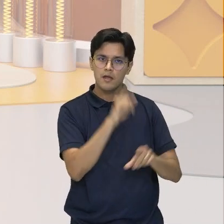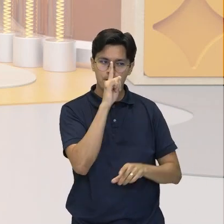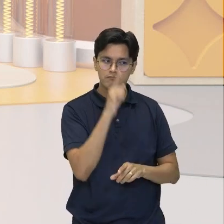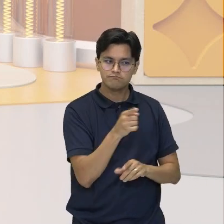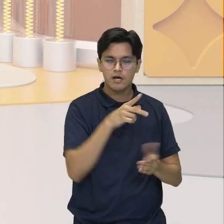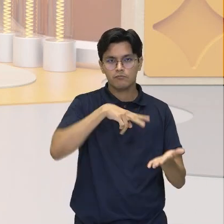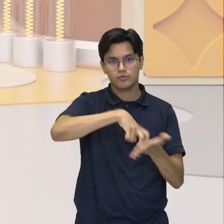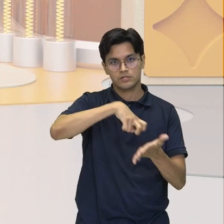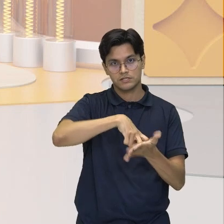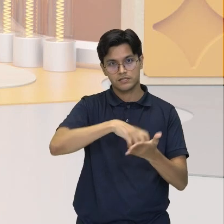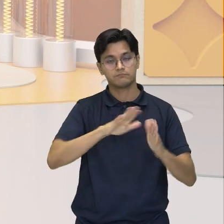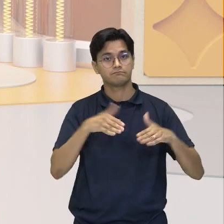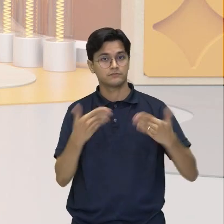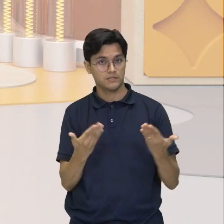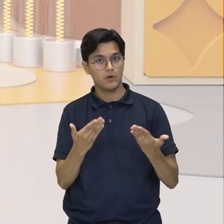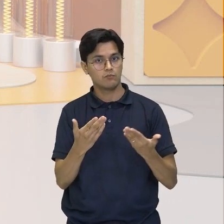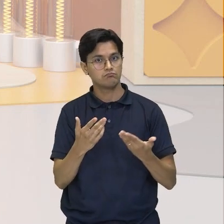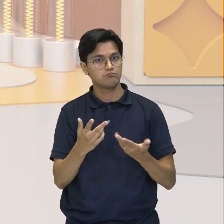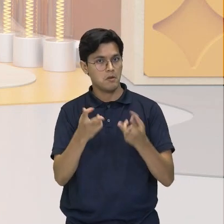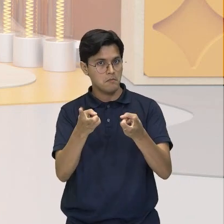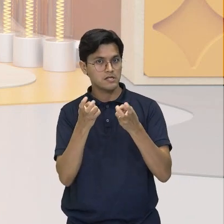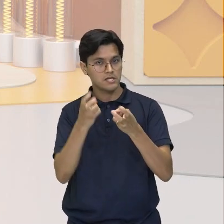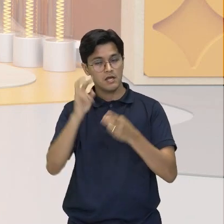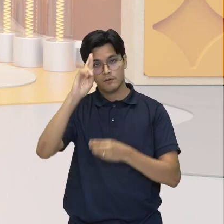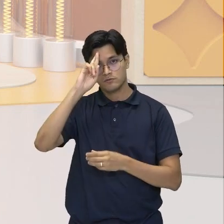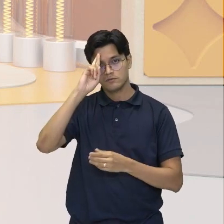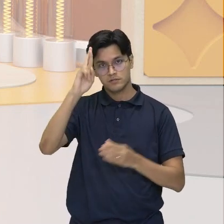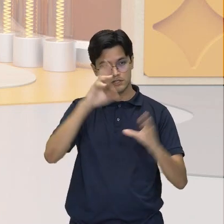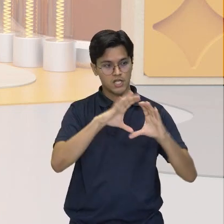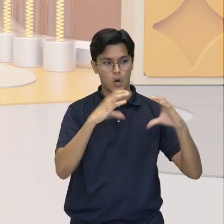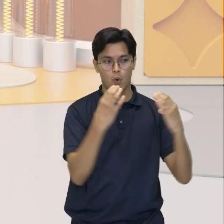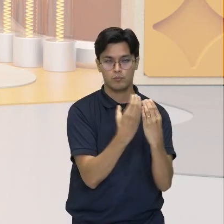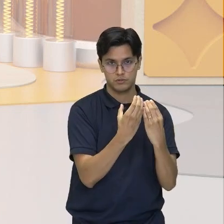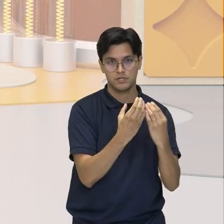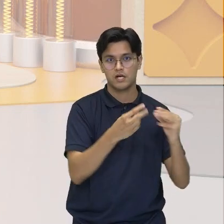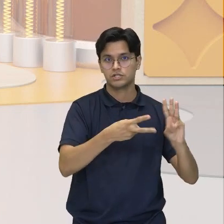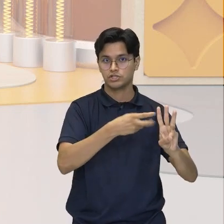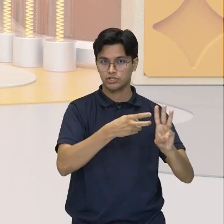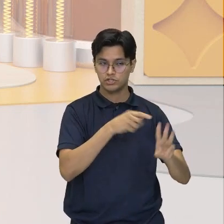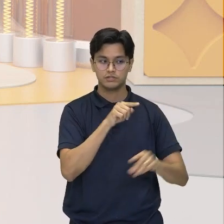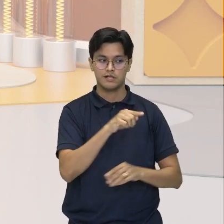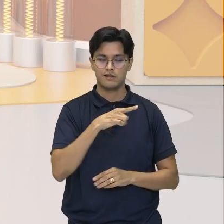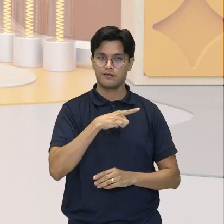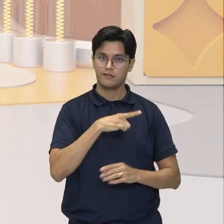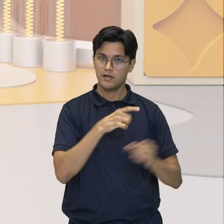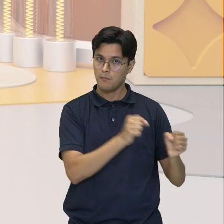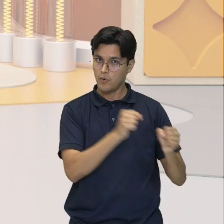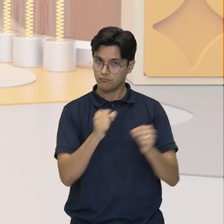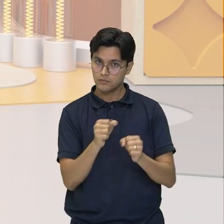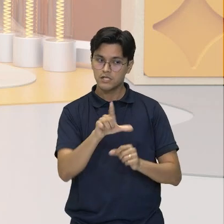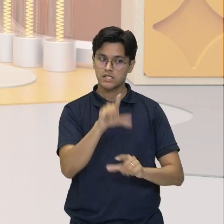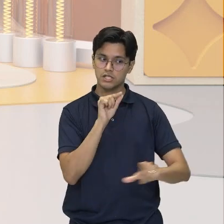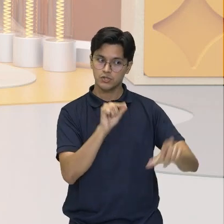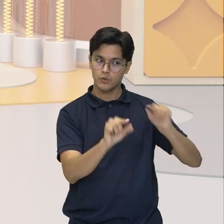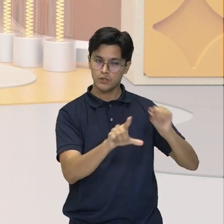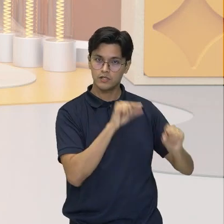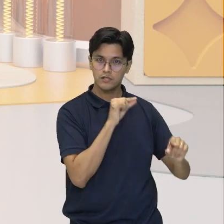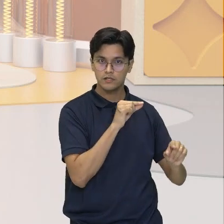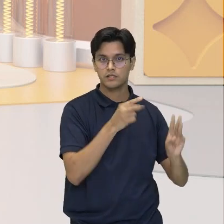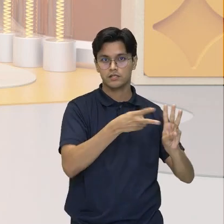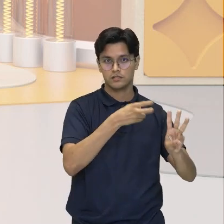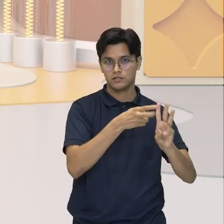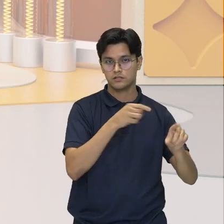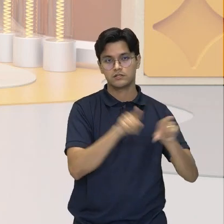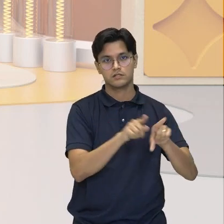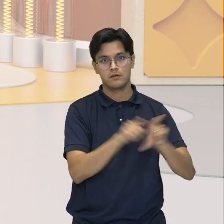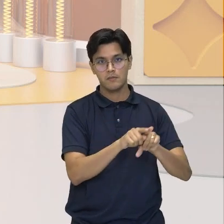de aldeia, ele tem plenos poderes, né, para escolher os indígenas, para determinar quais locais eles